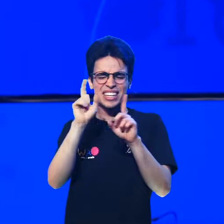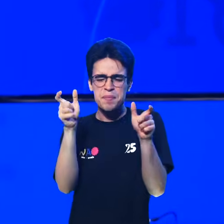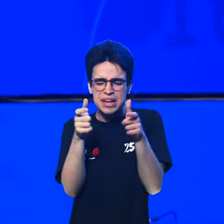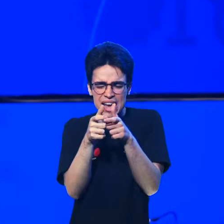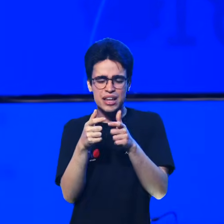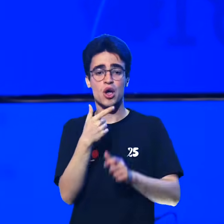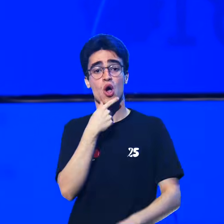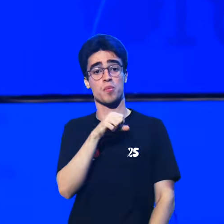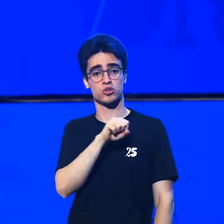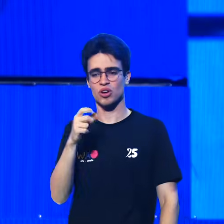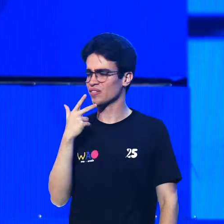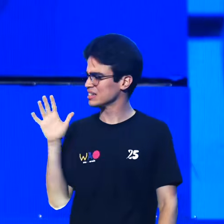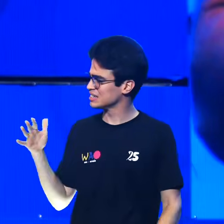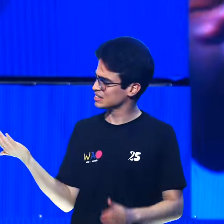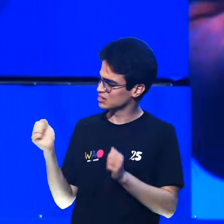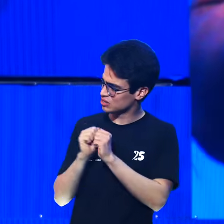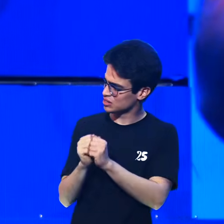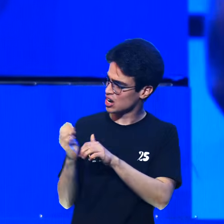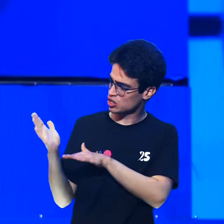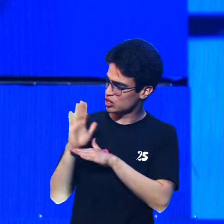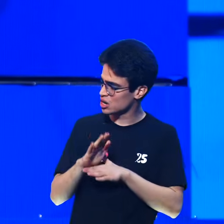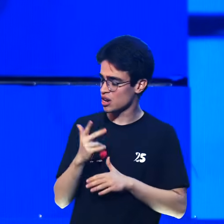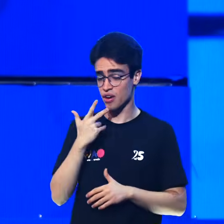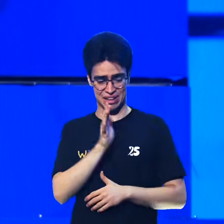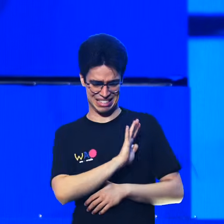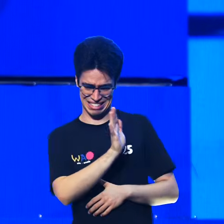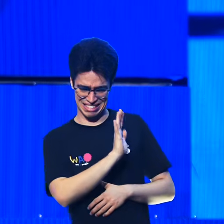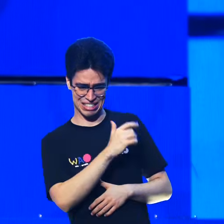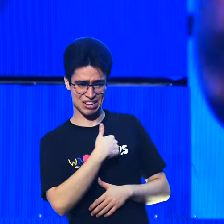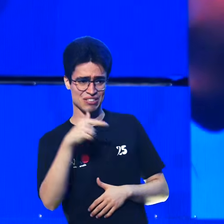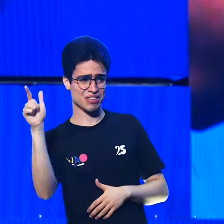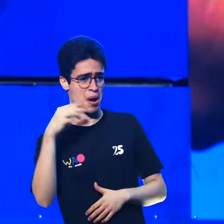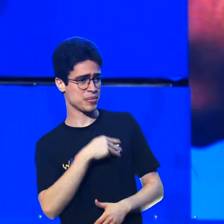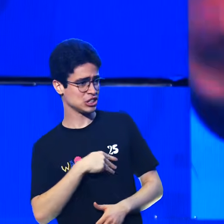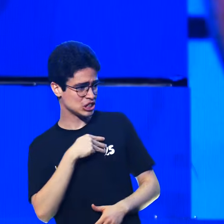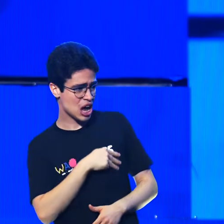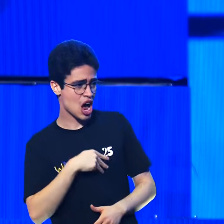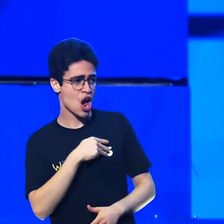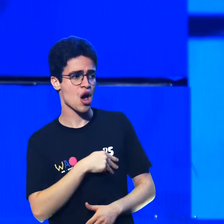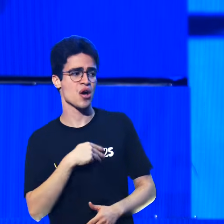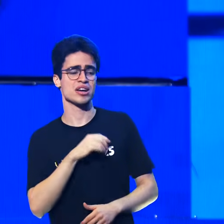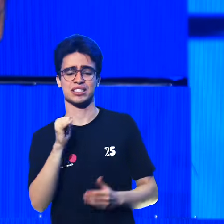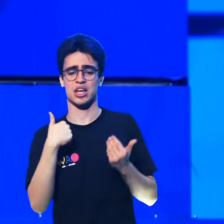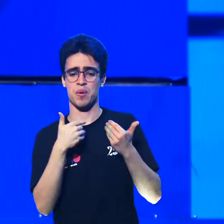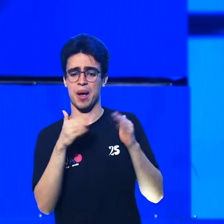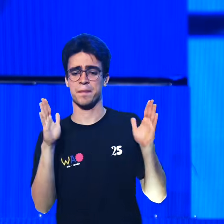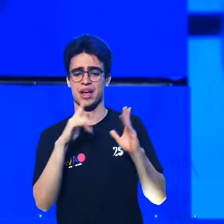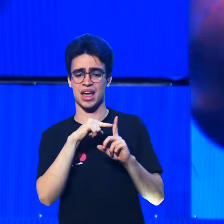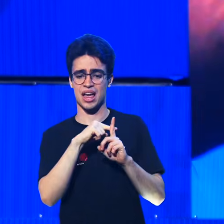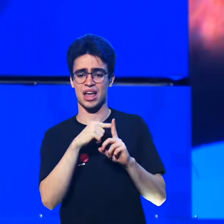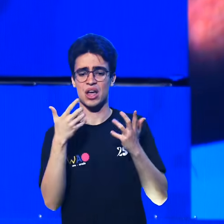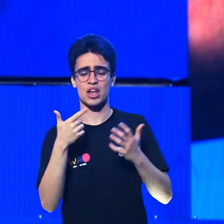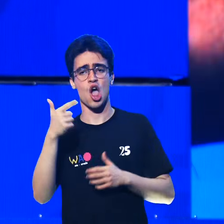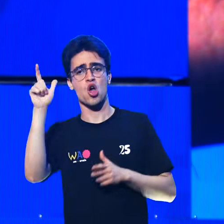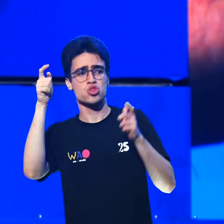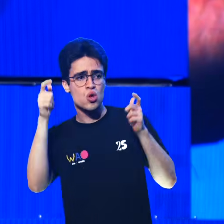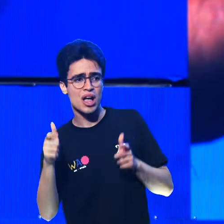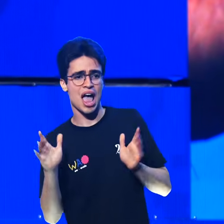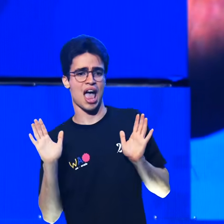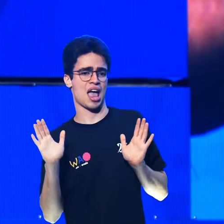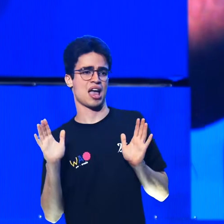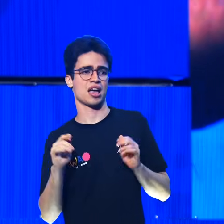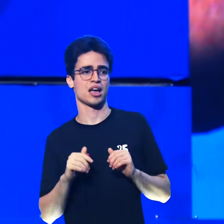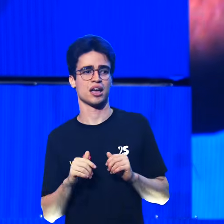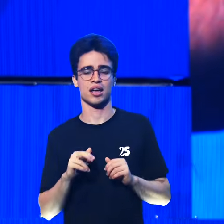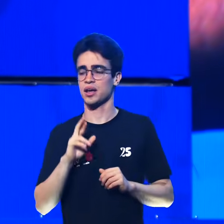Meu sogro dizia: Márcio, fica me ajudando. Não, eu quero seguir outros rumos, quero missões, eu quero, se for abrir uma igreja, eu quero abrir em outro lugar.